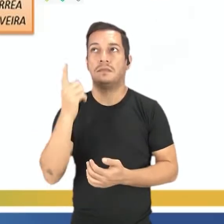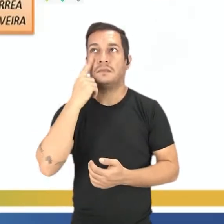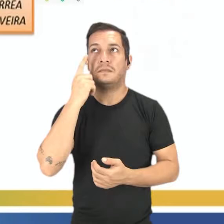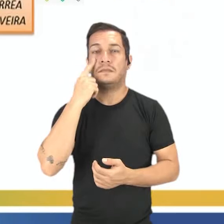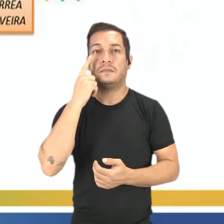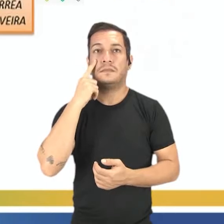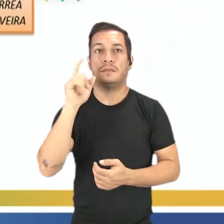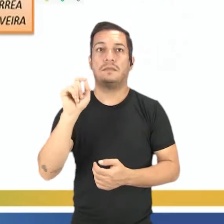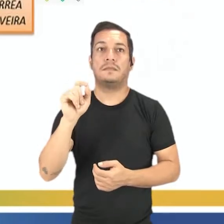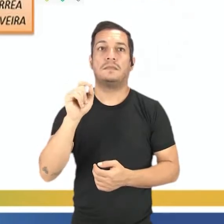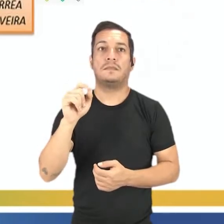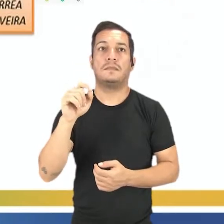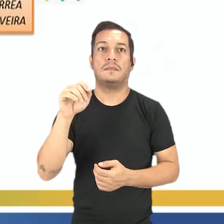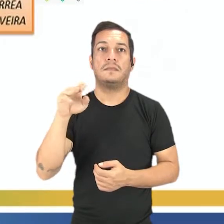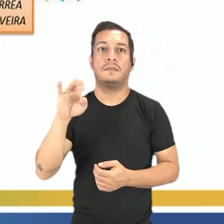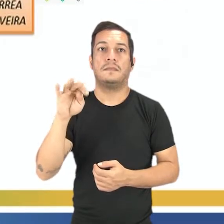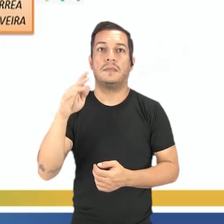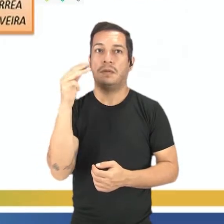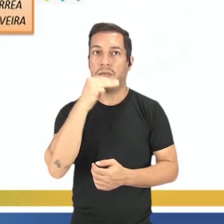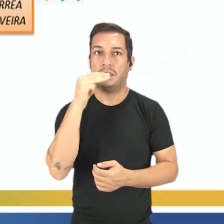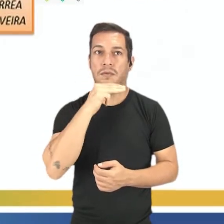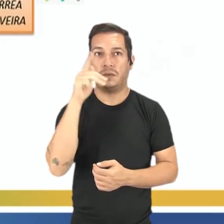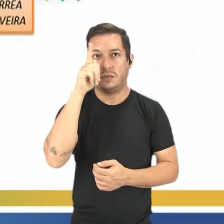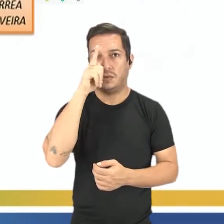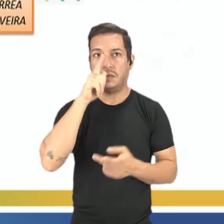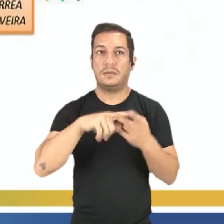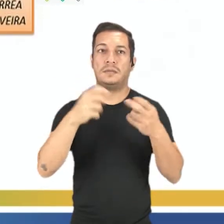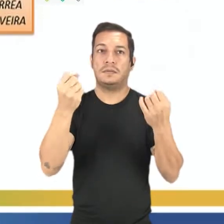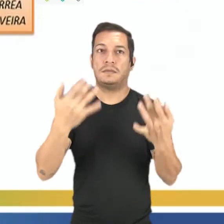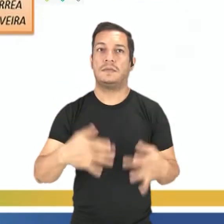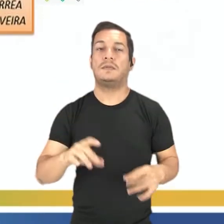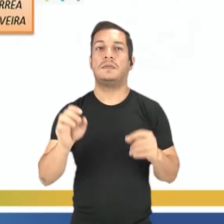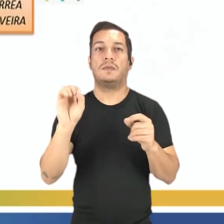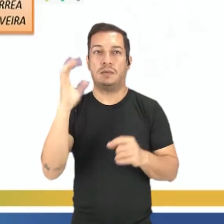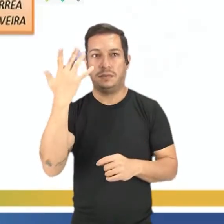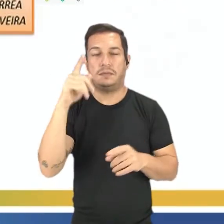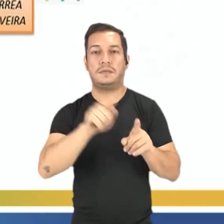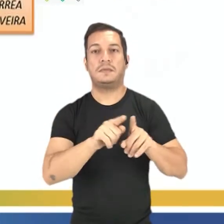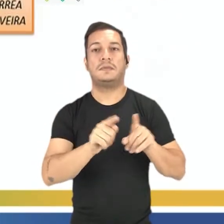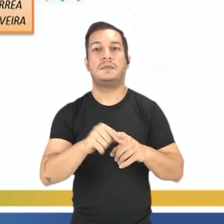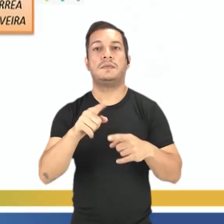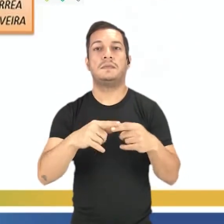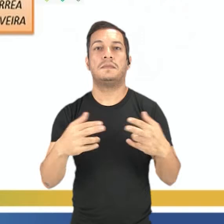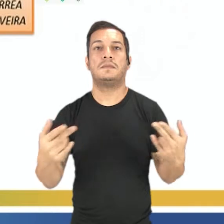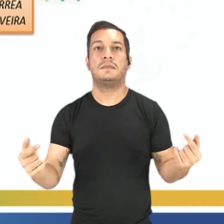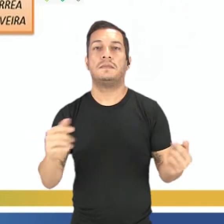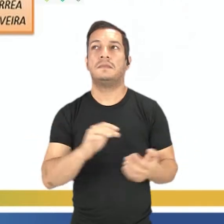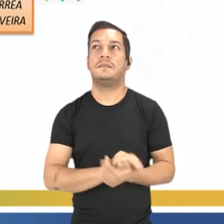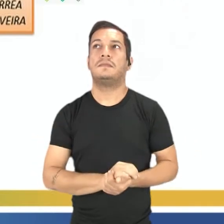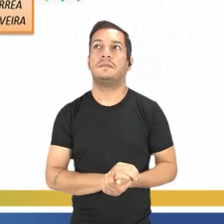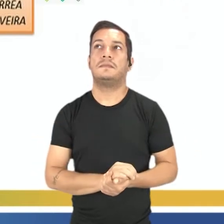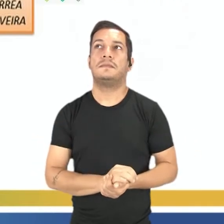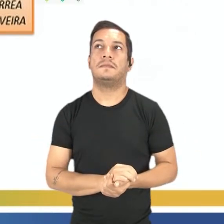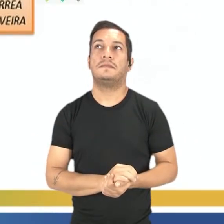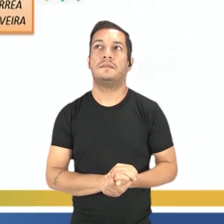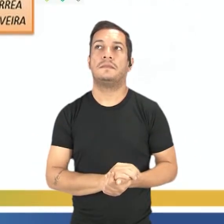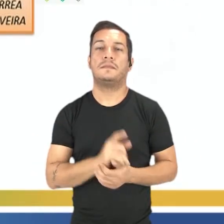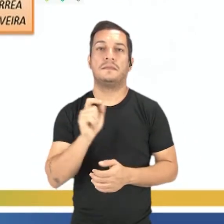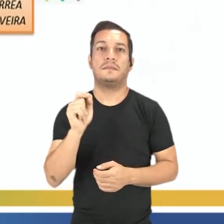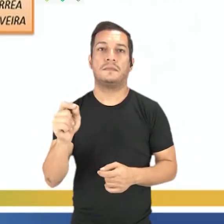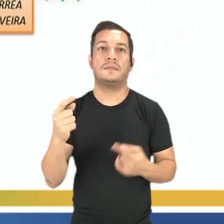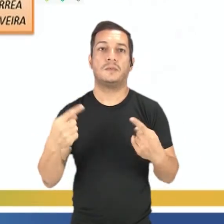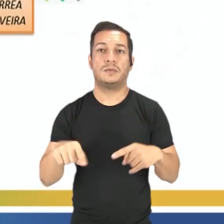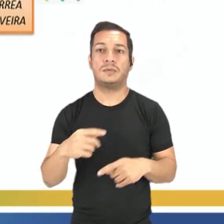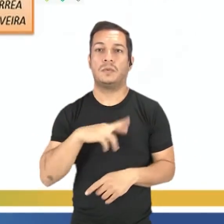remontava à mitologia grega, descrevia as cenas e objetos, como a gente acabou de ver, o ambiente. A oposição